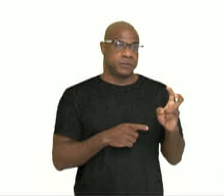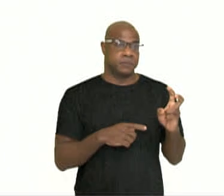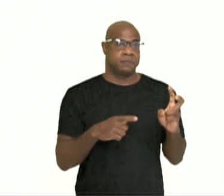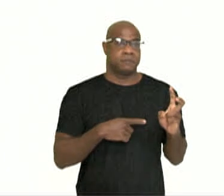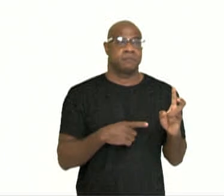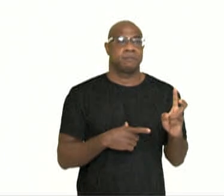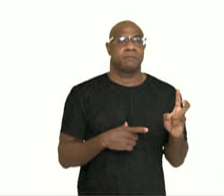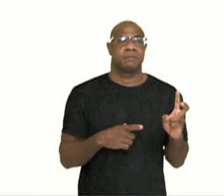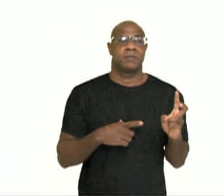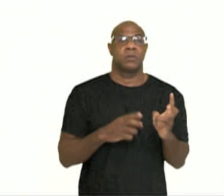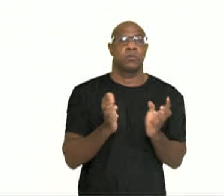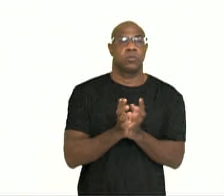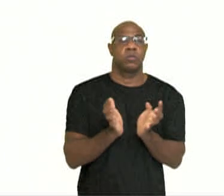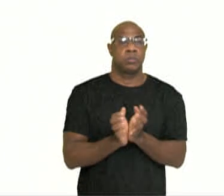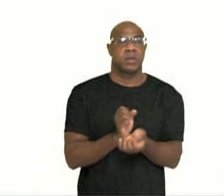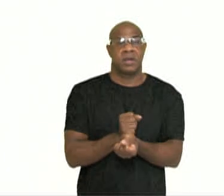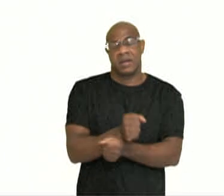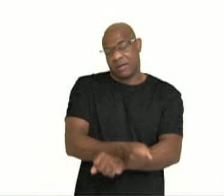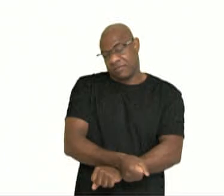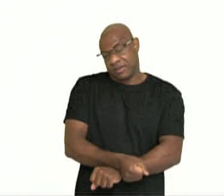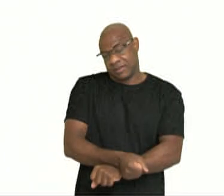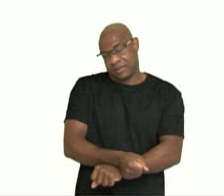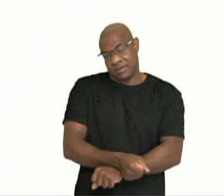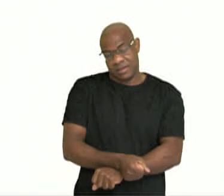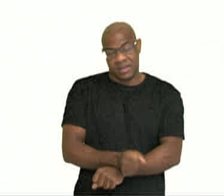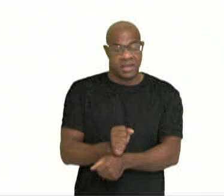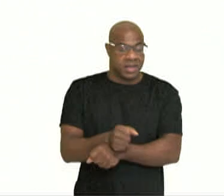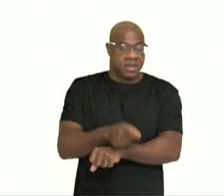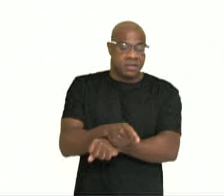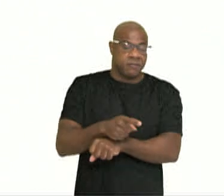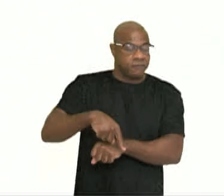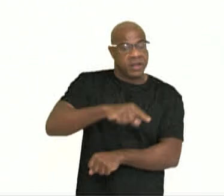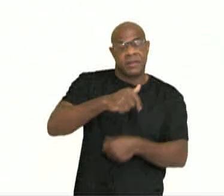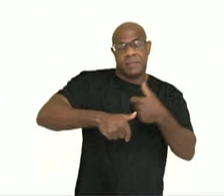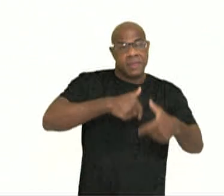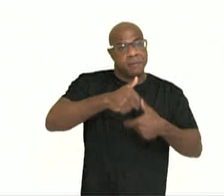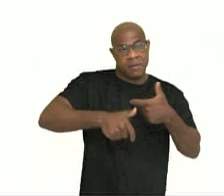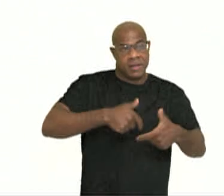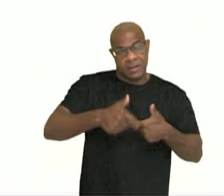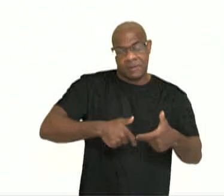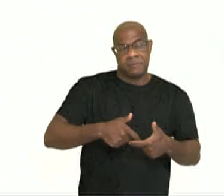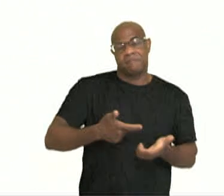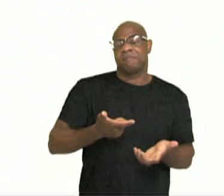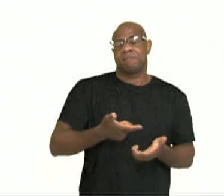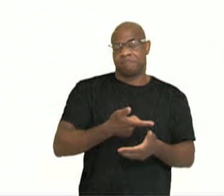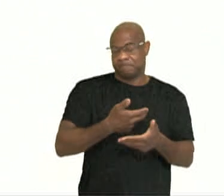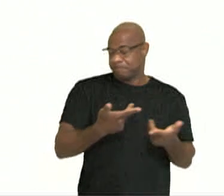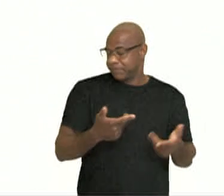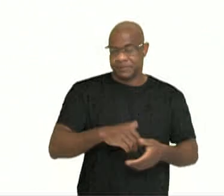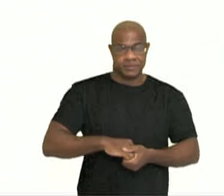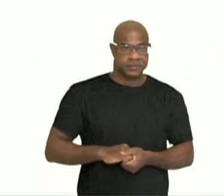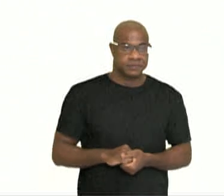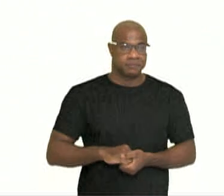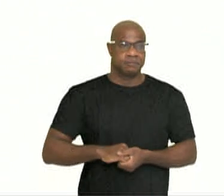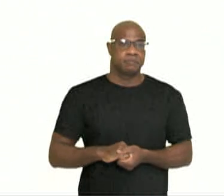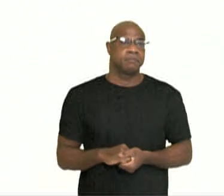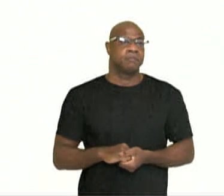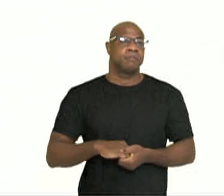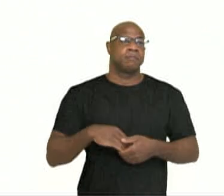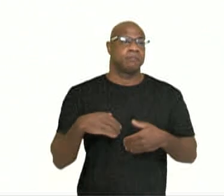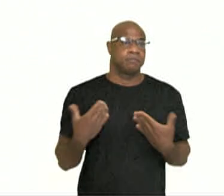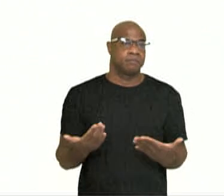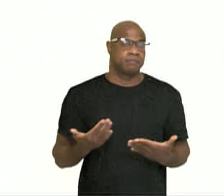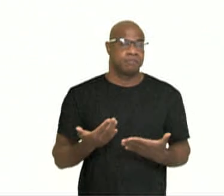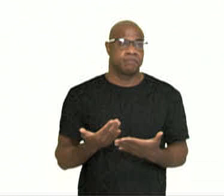menor quantidade, mas entram para suprir a mão de obra indígena em locais que esses indígenas foram dizimados, seja